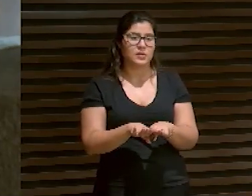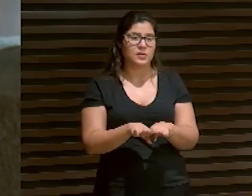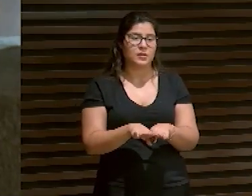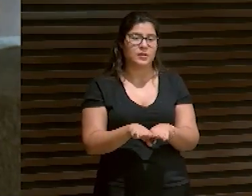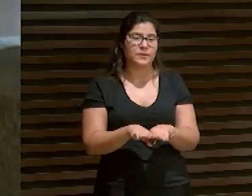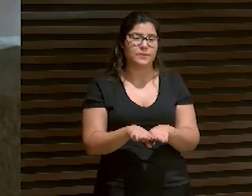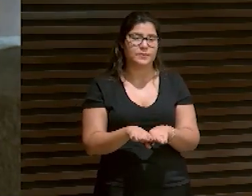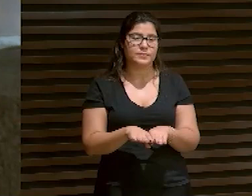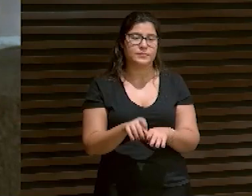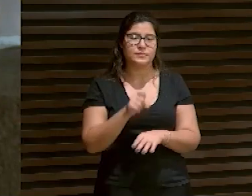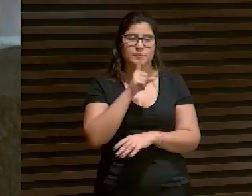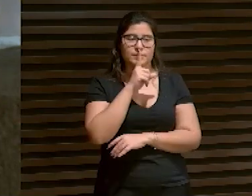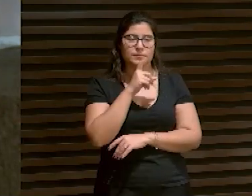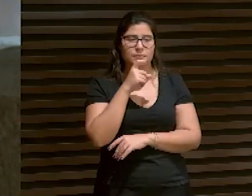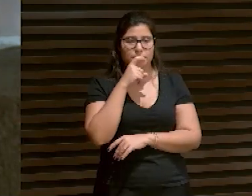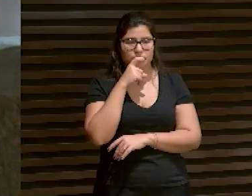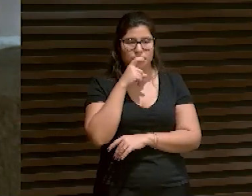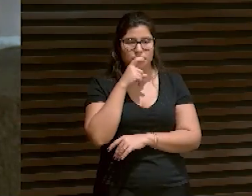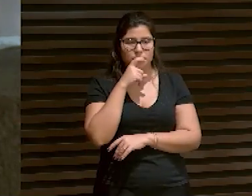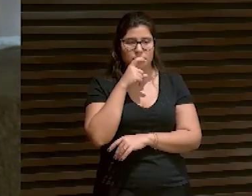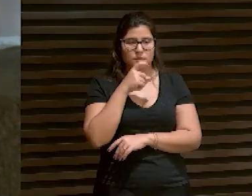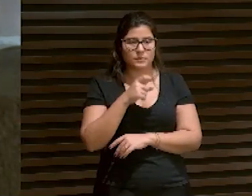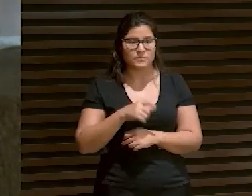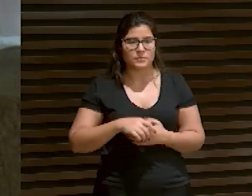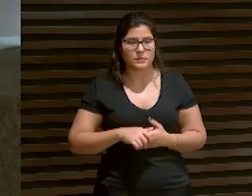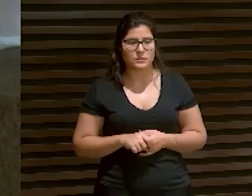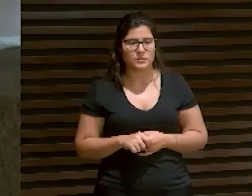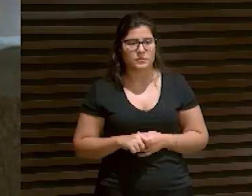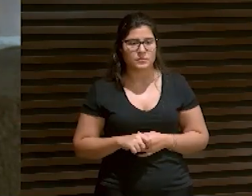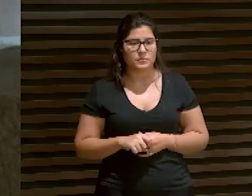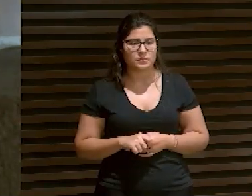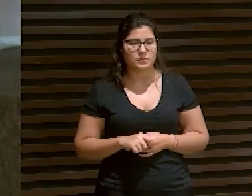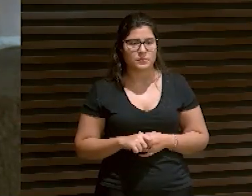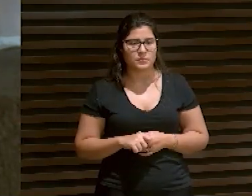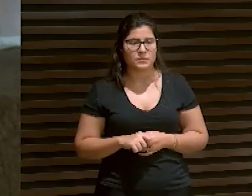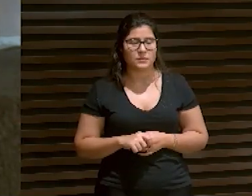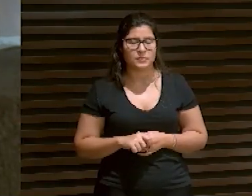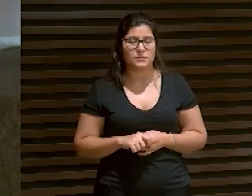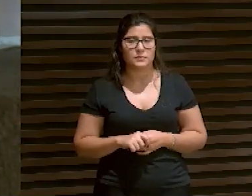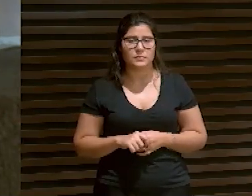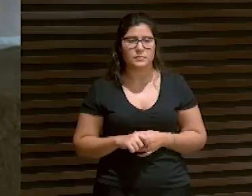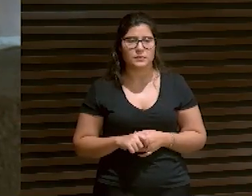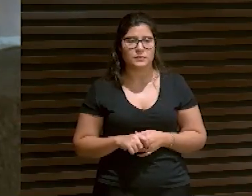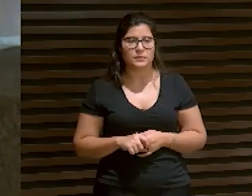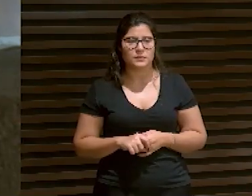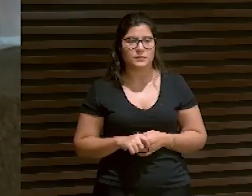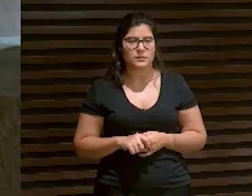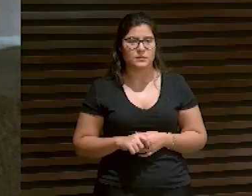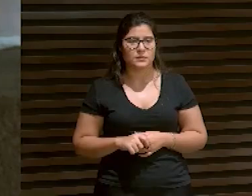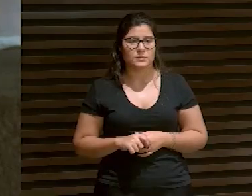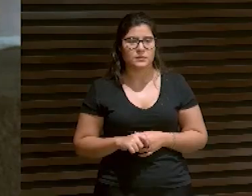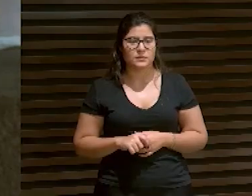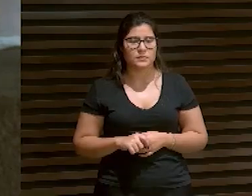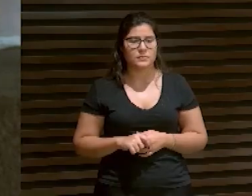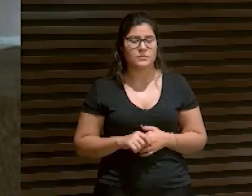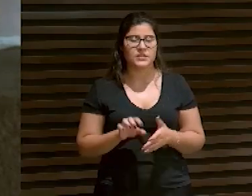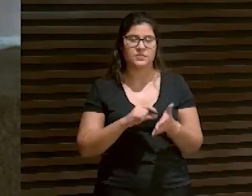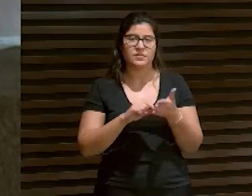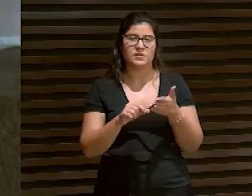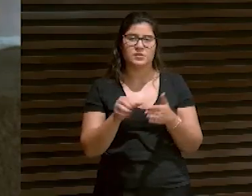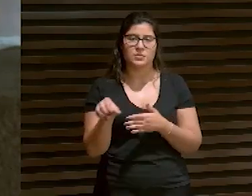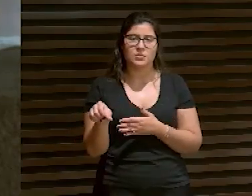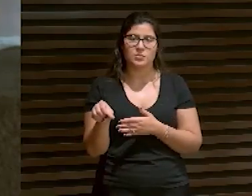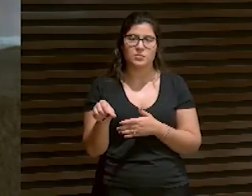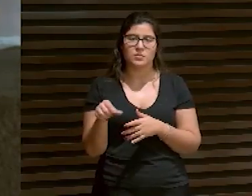Jonas desejando que aquela cidade seja destruída. E aquela cidade não é destruída. E então chegamos no versículo 9, em